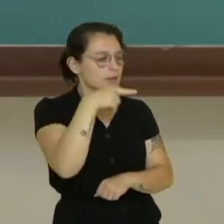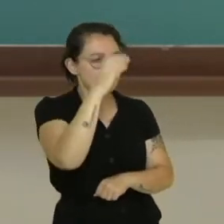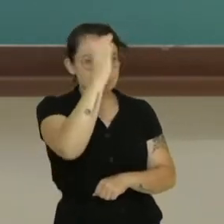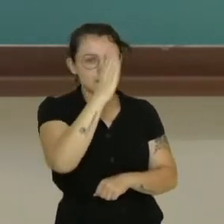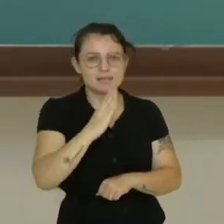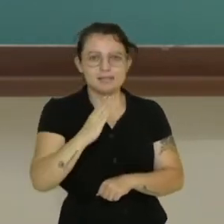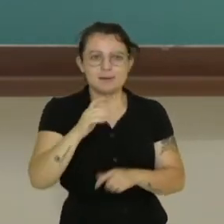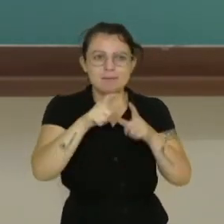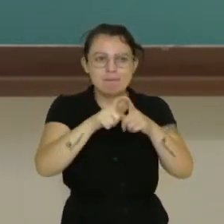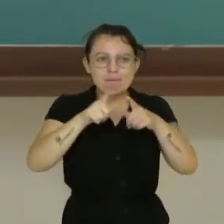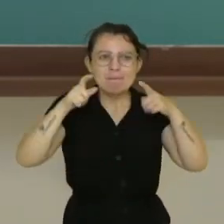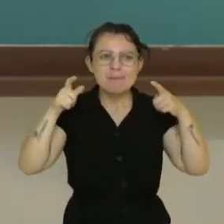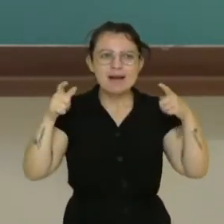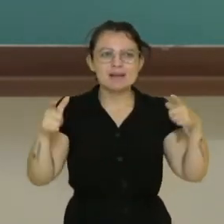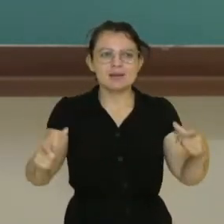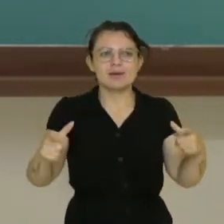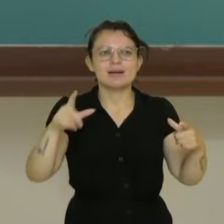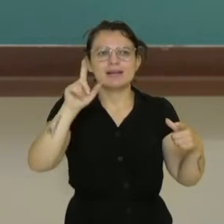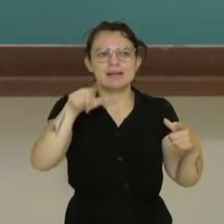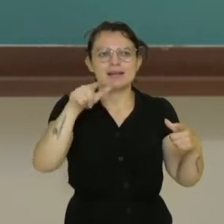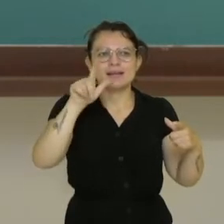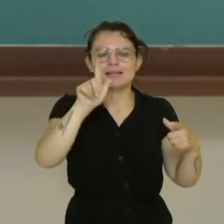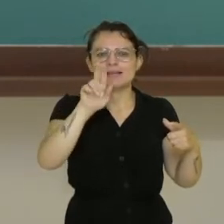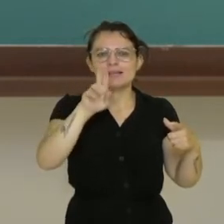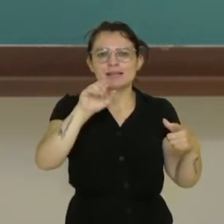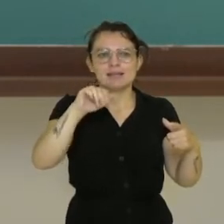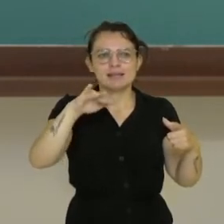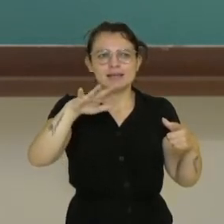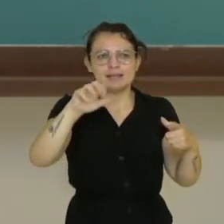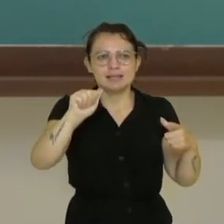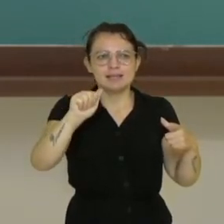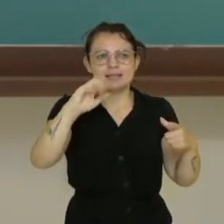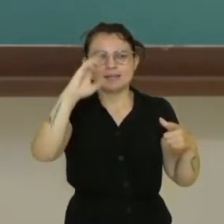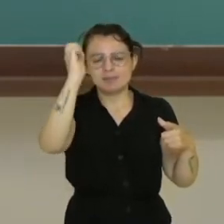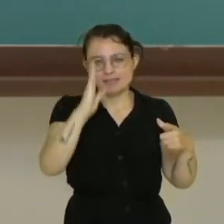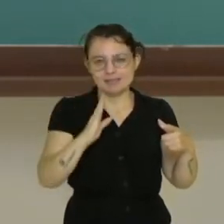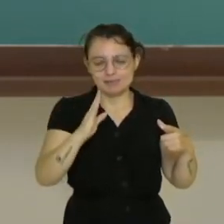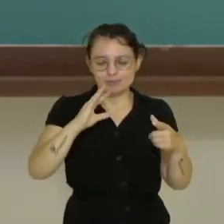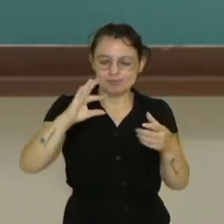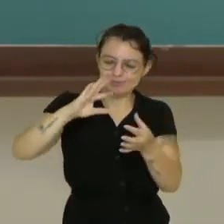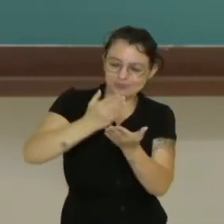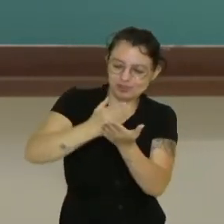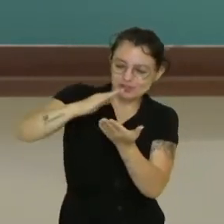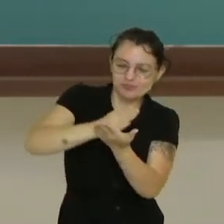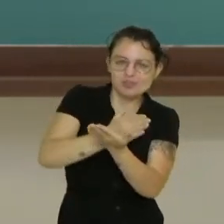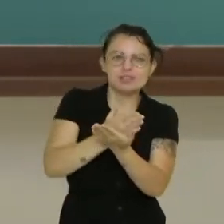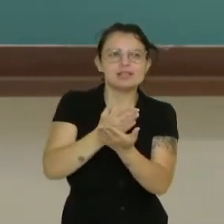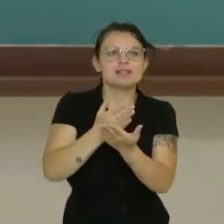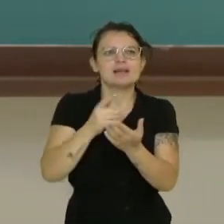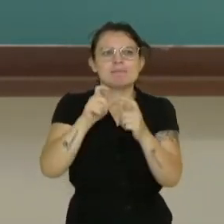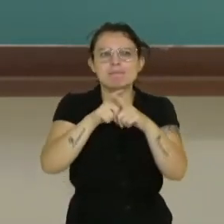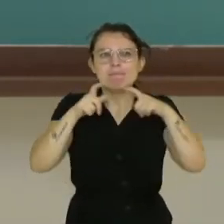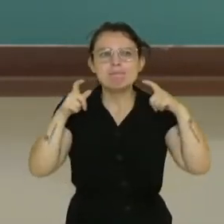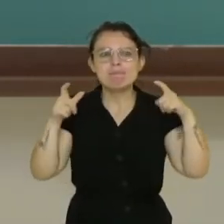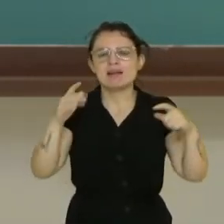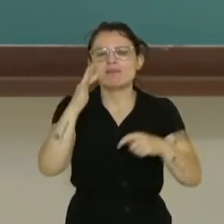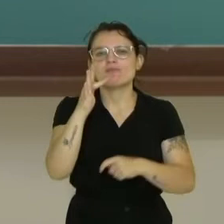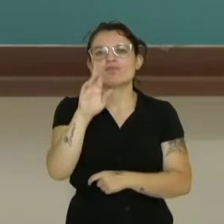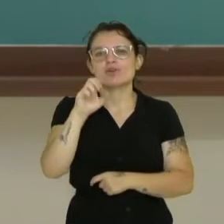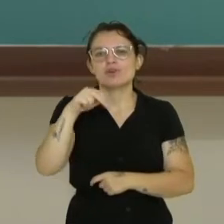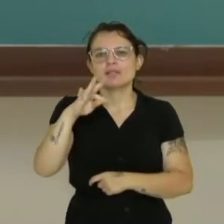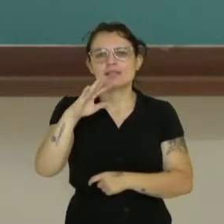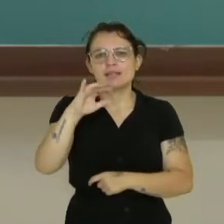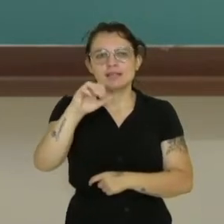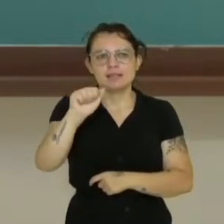maior fronteira que eles têm. Essa divisa entre Brasil e Guiana Francesa é a maior fronteira que